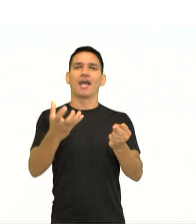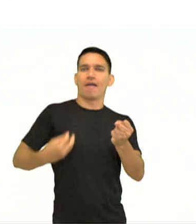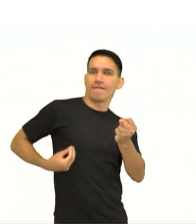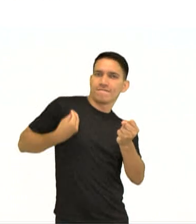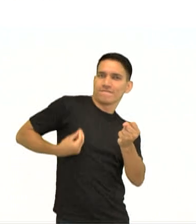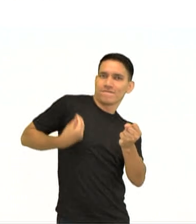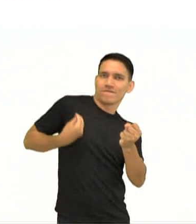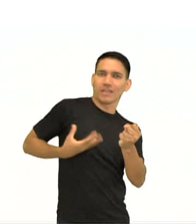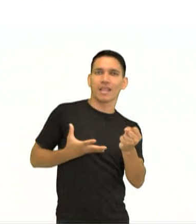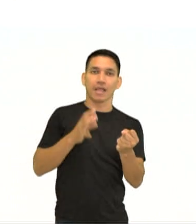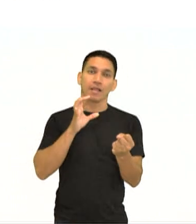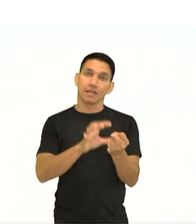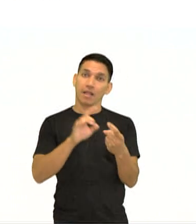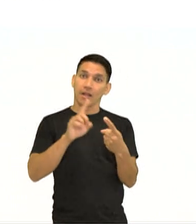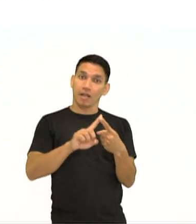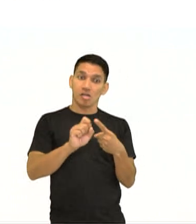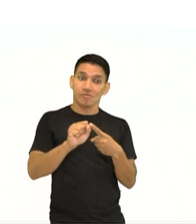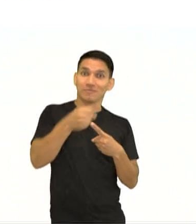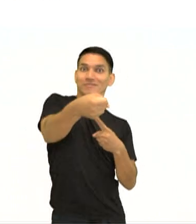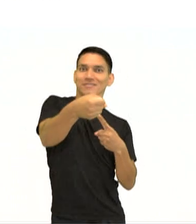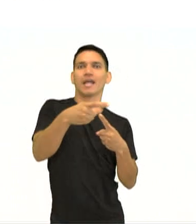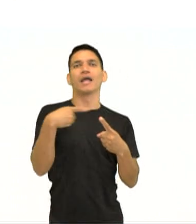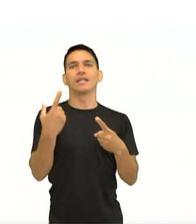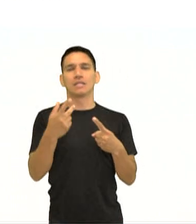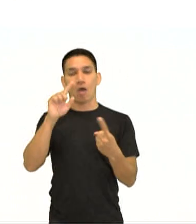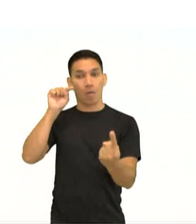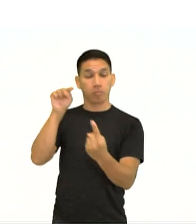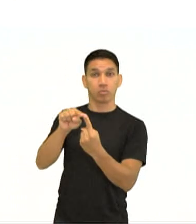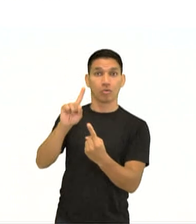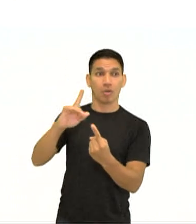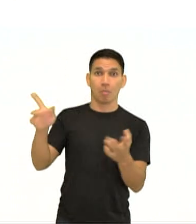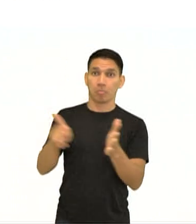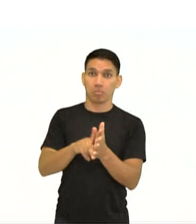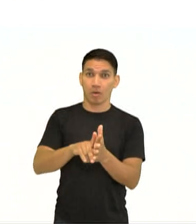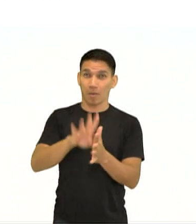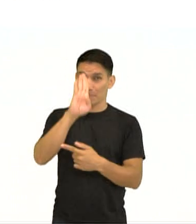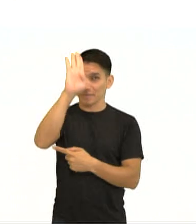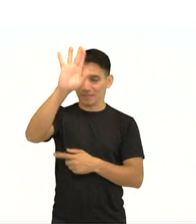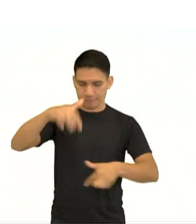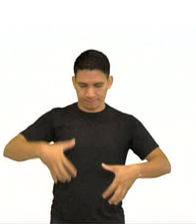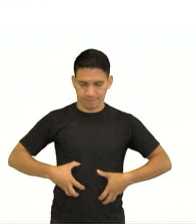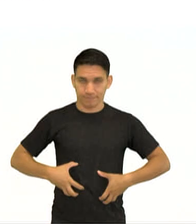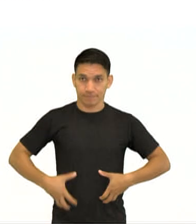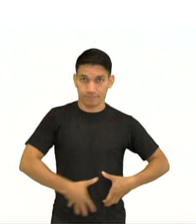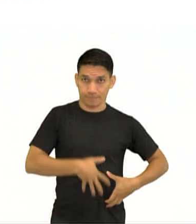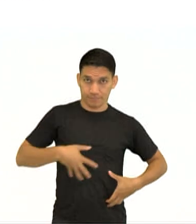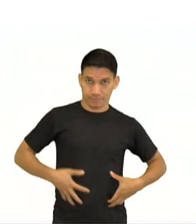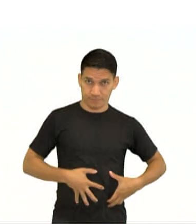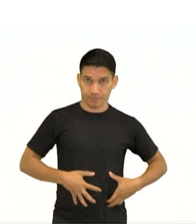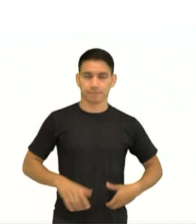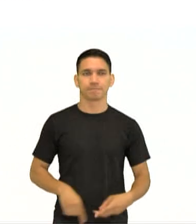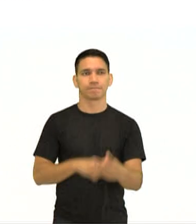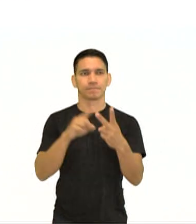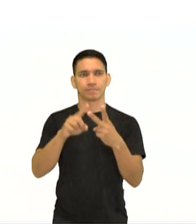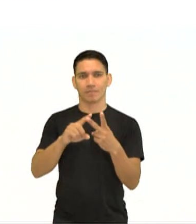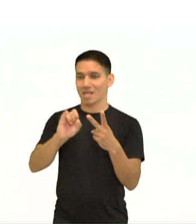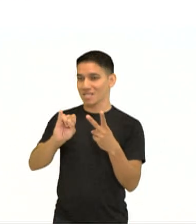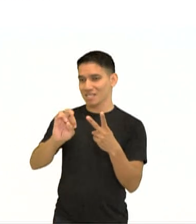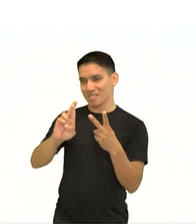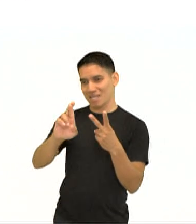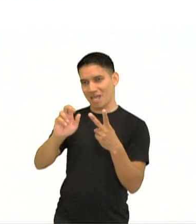sobrevivência. O seu ponto focal é aqui, tá? A barriga. A parte irracível, a